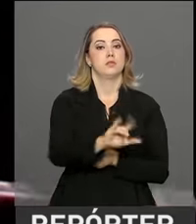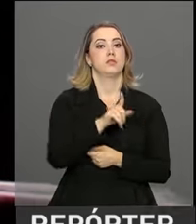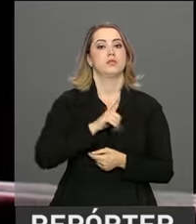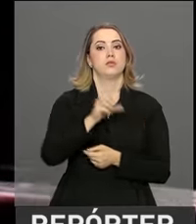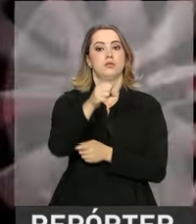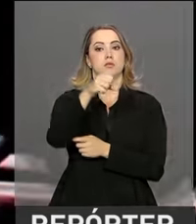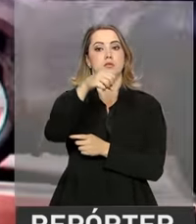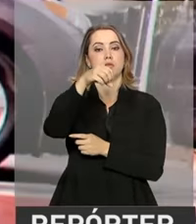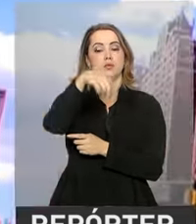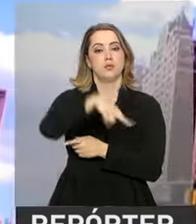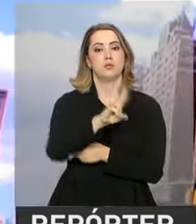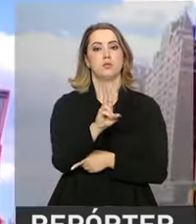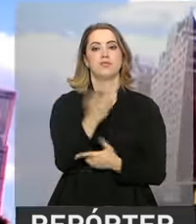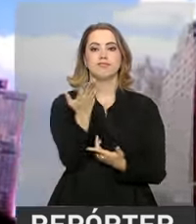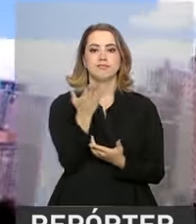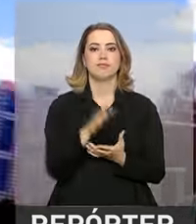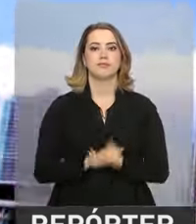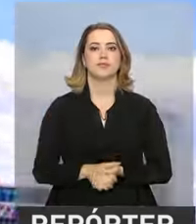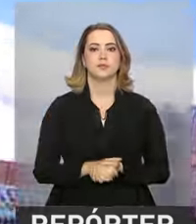Assembleia Geral da ONU.